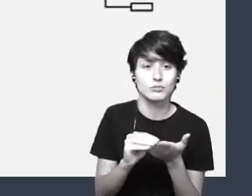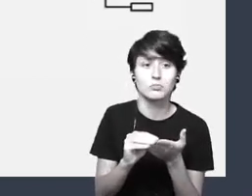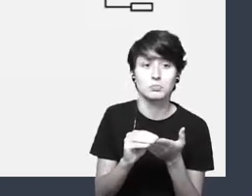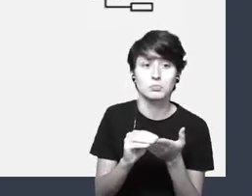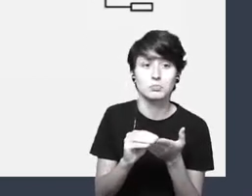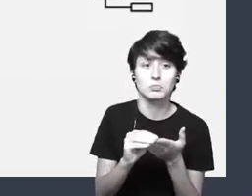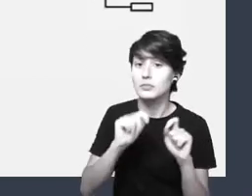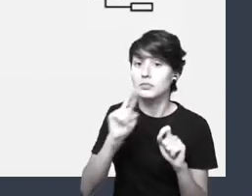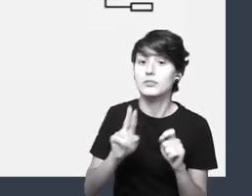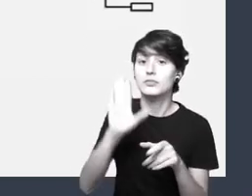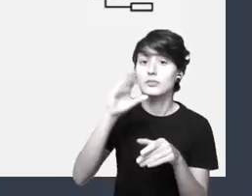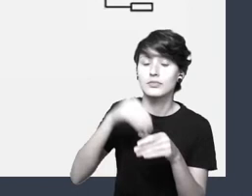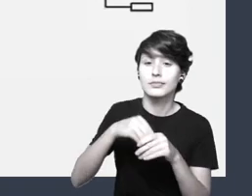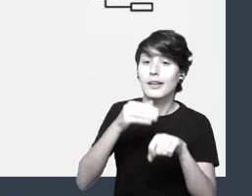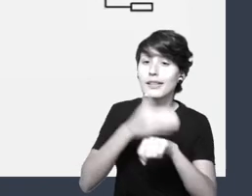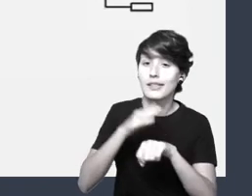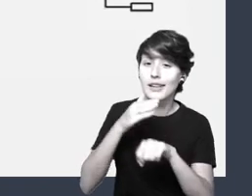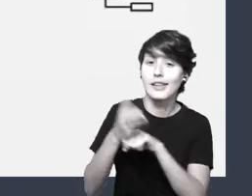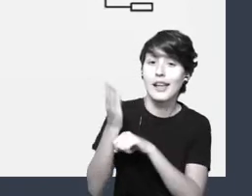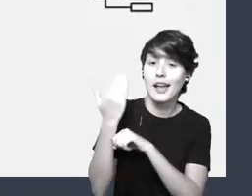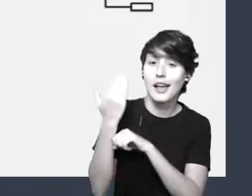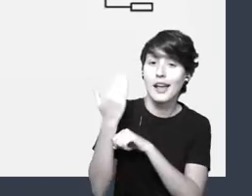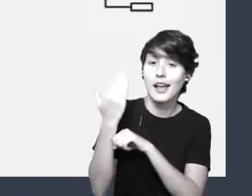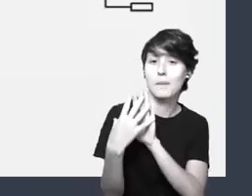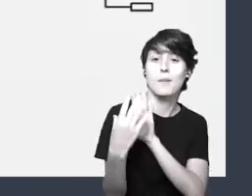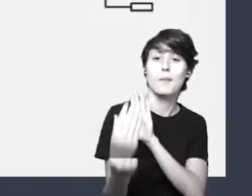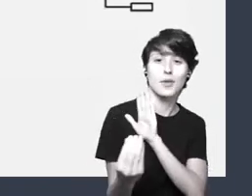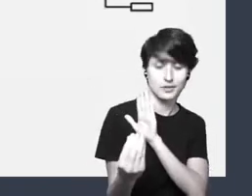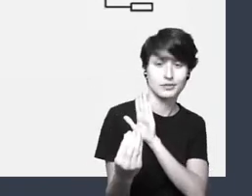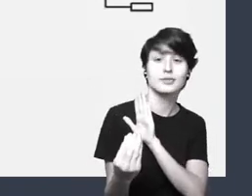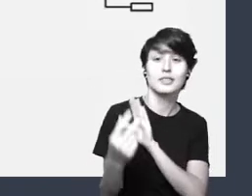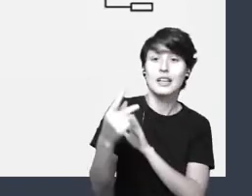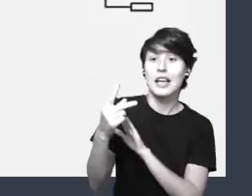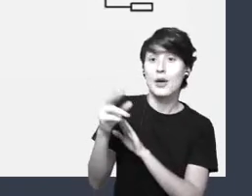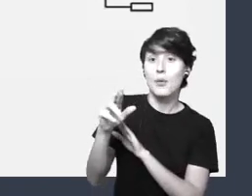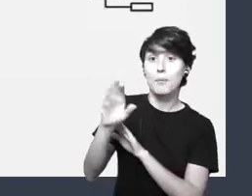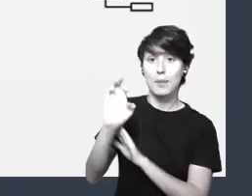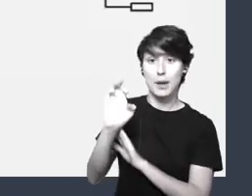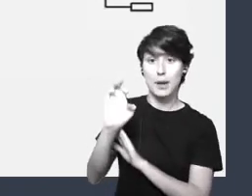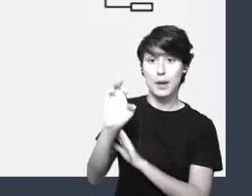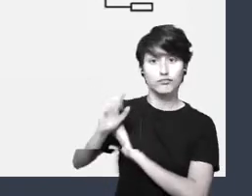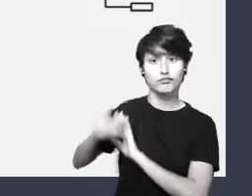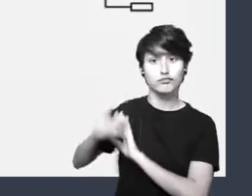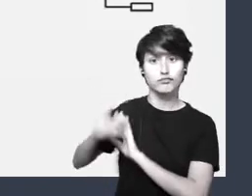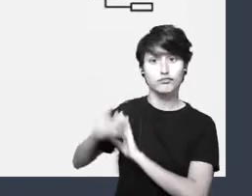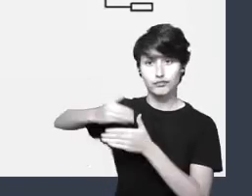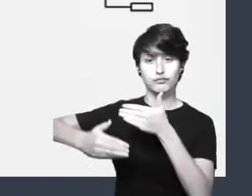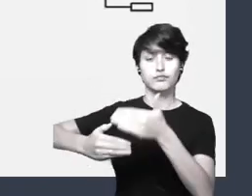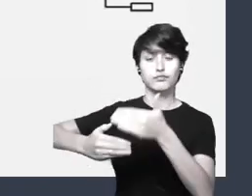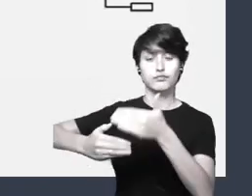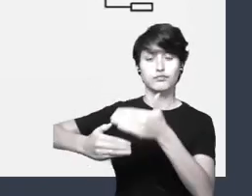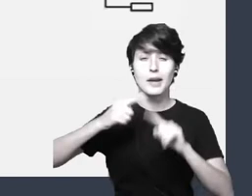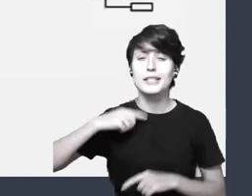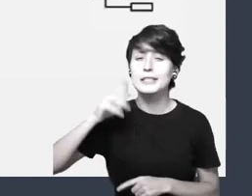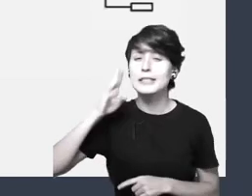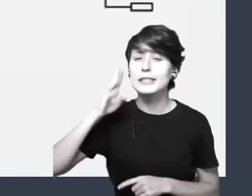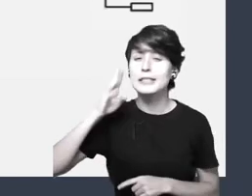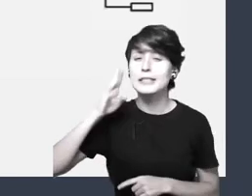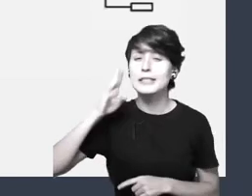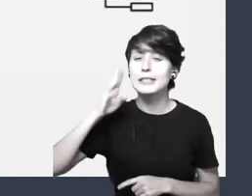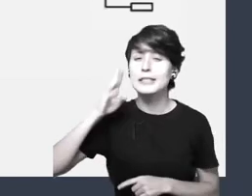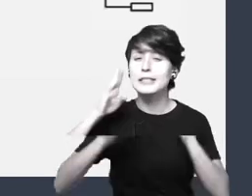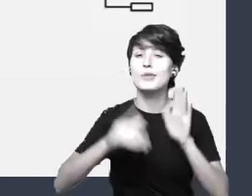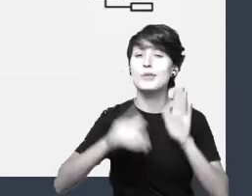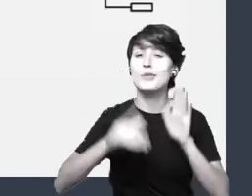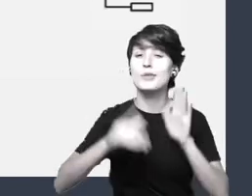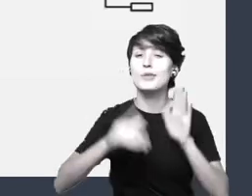para treinar os modelos. Essa é a parte, o que a gente chama de pré-processamento. Mas vamos supor que o modelo ele já tenha sido construído,